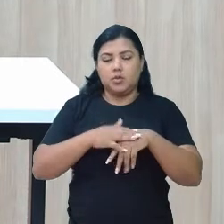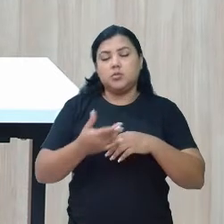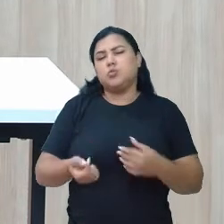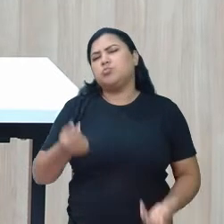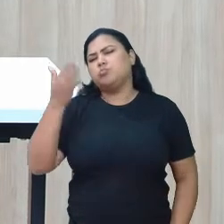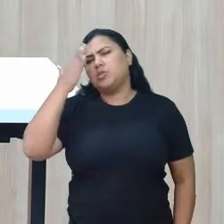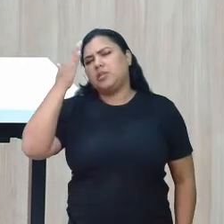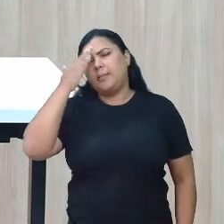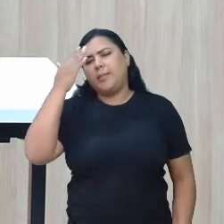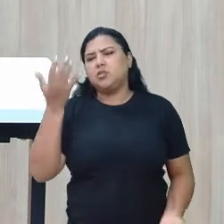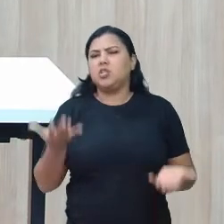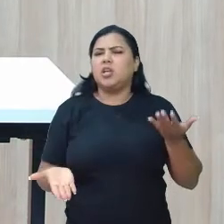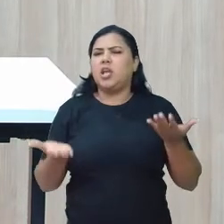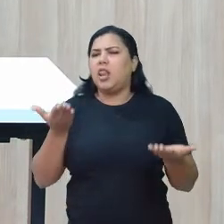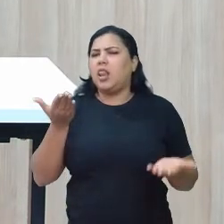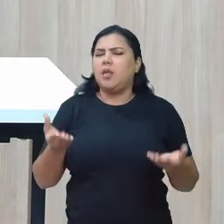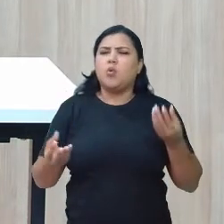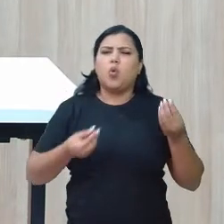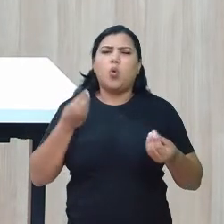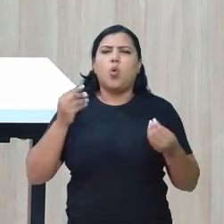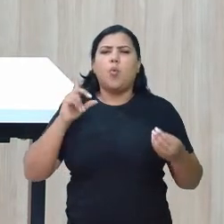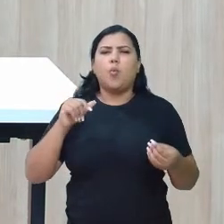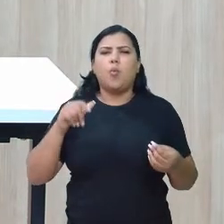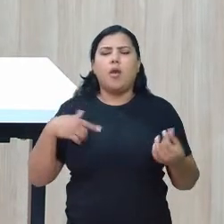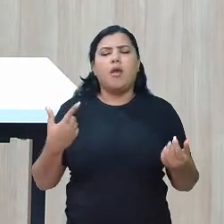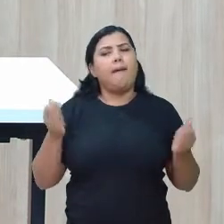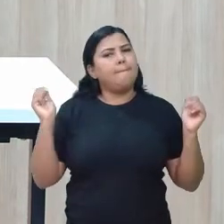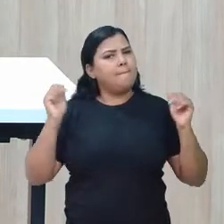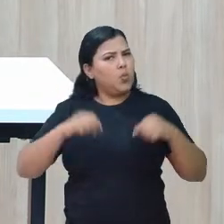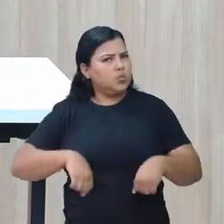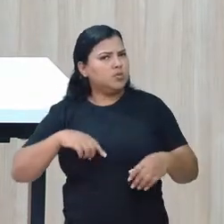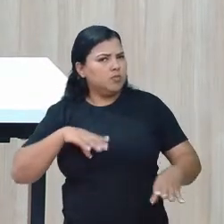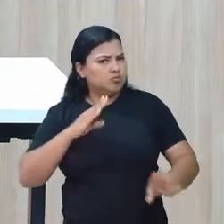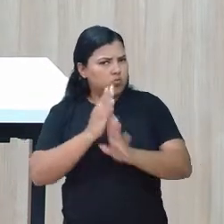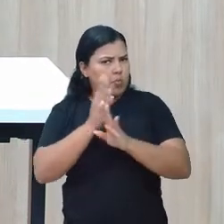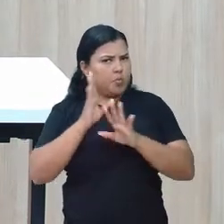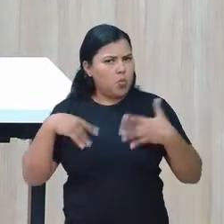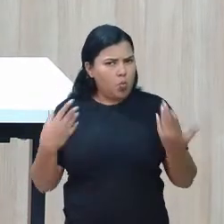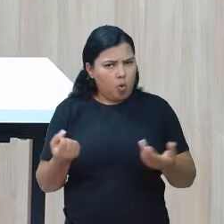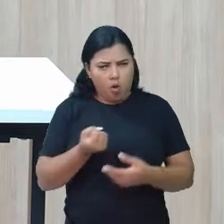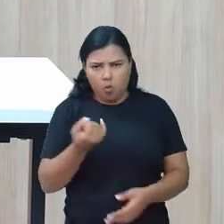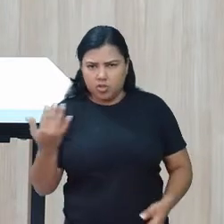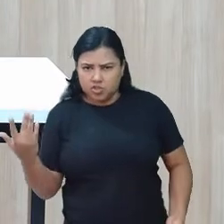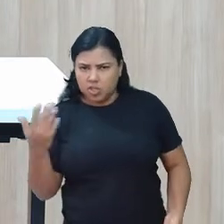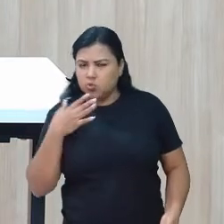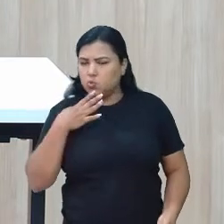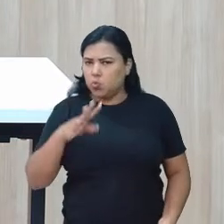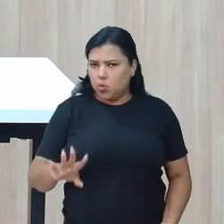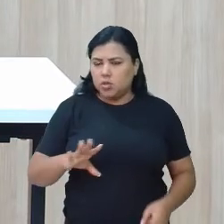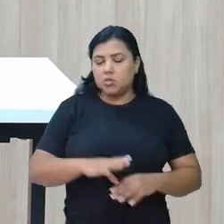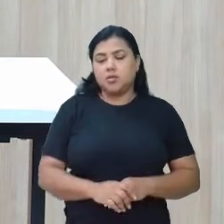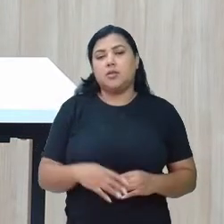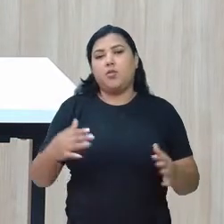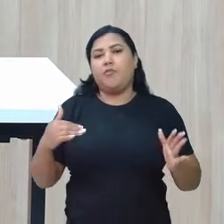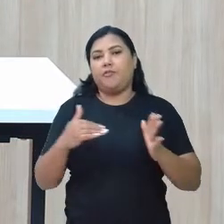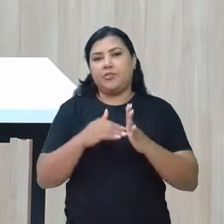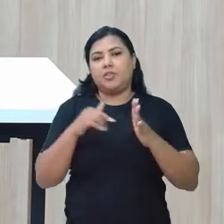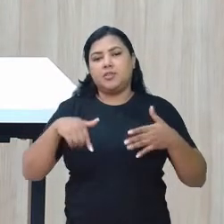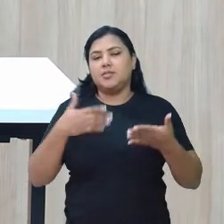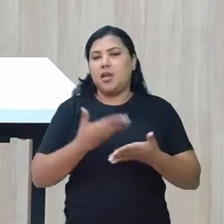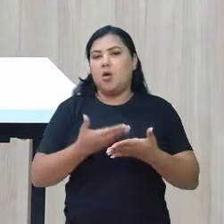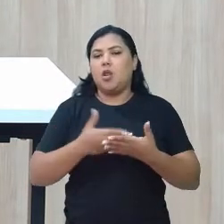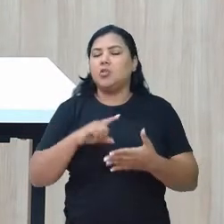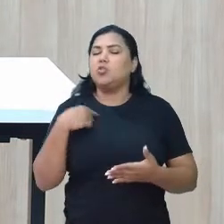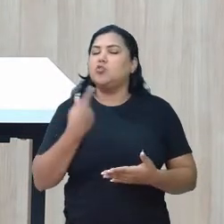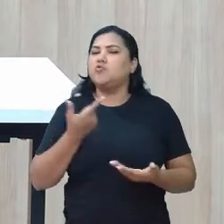do equilíbrio, como é que esse equilíbrio é possível descobrir os valores desconhecidos, e essa parte final da aula agora a gente